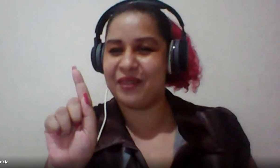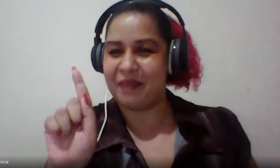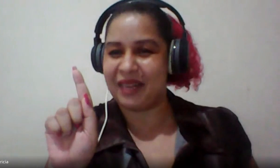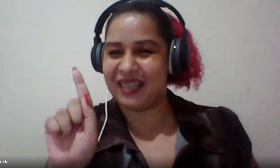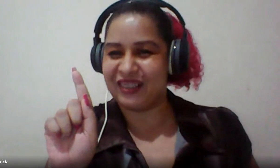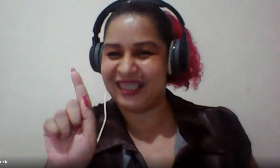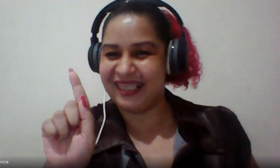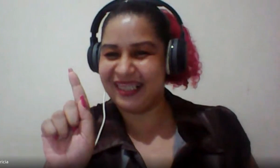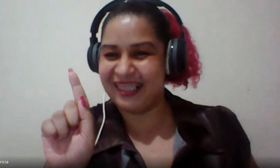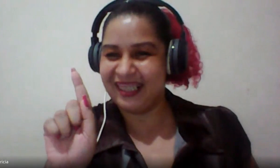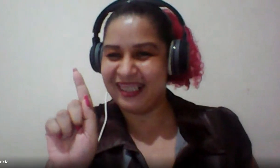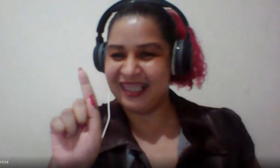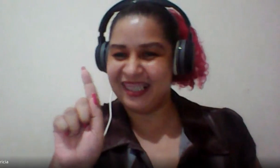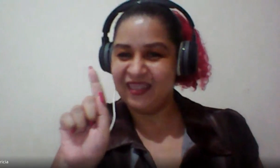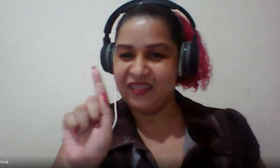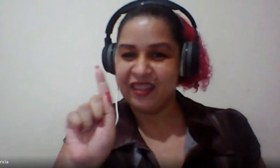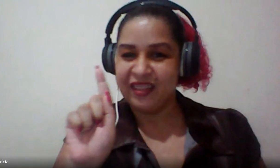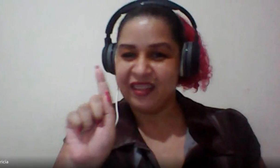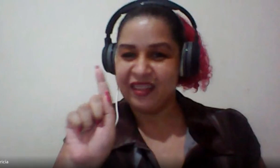Muito bem, Maradona.